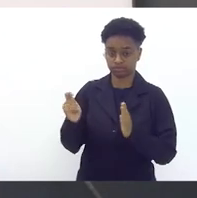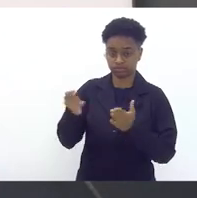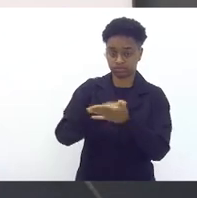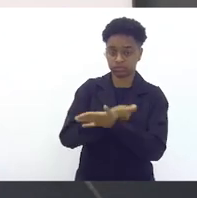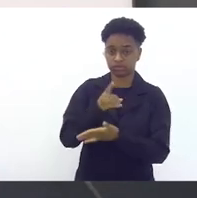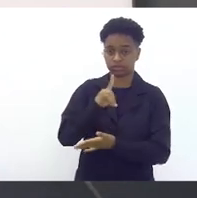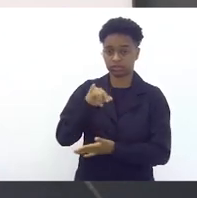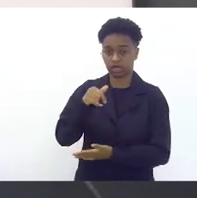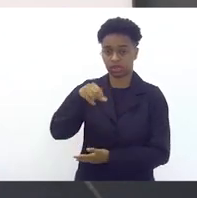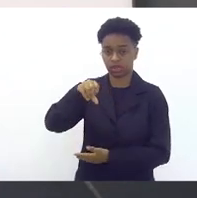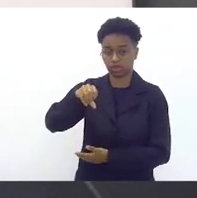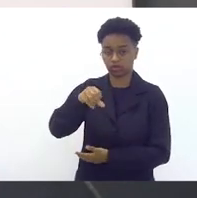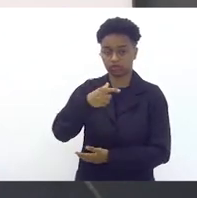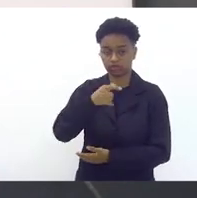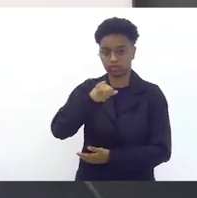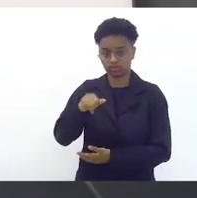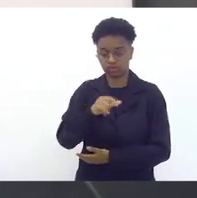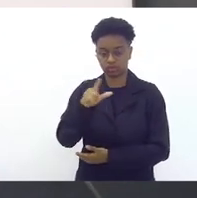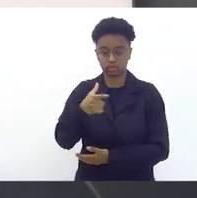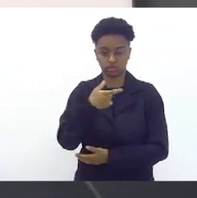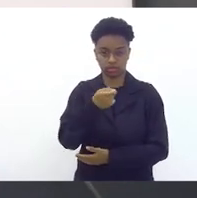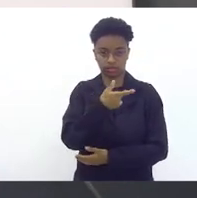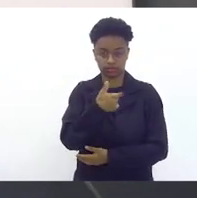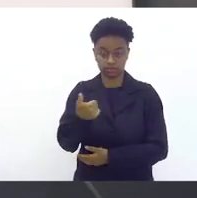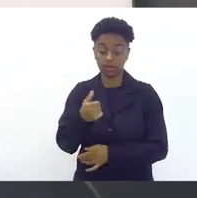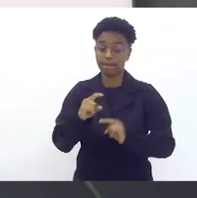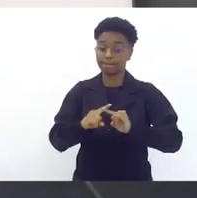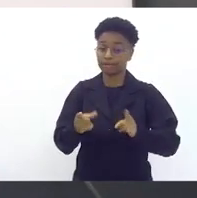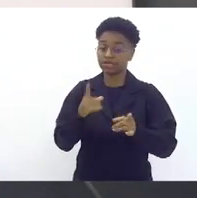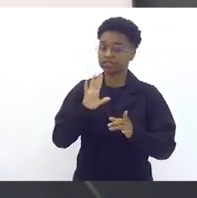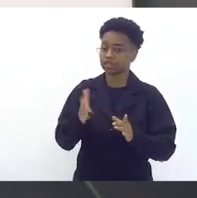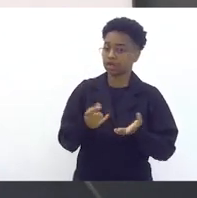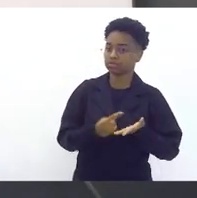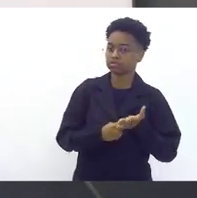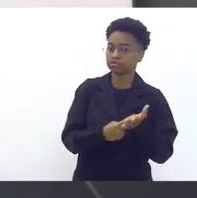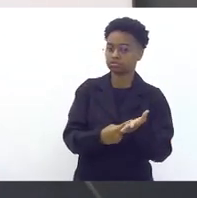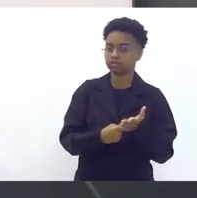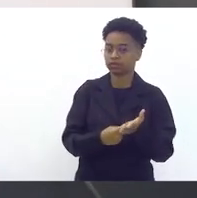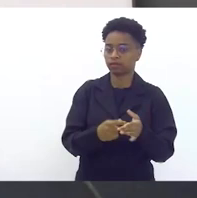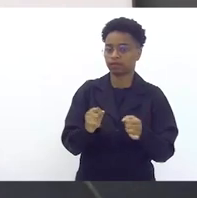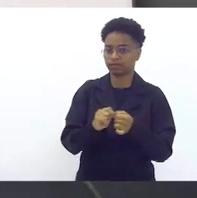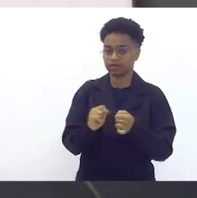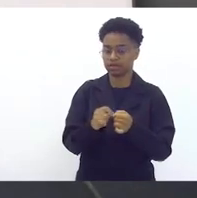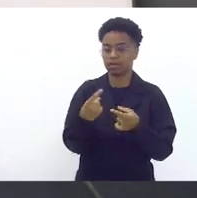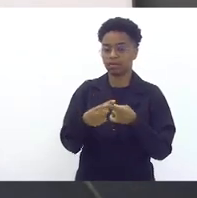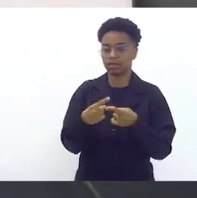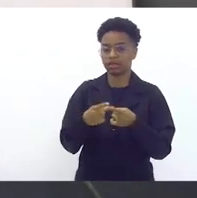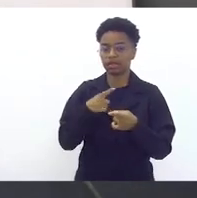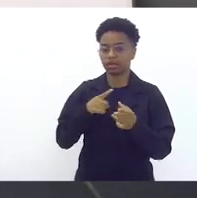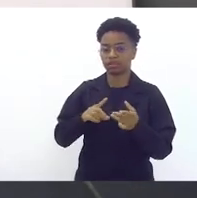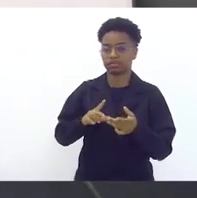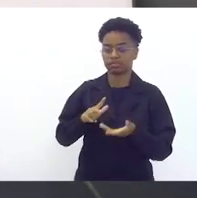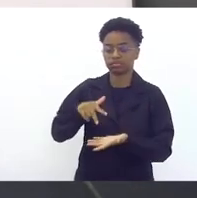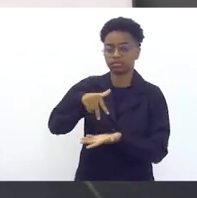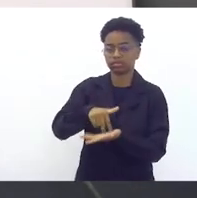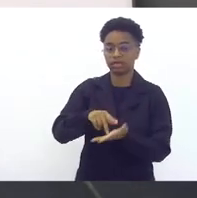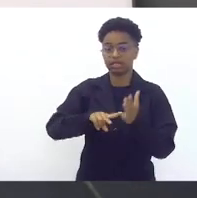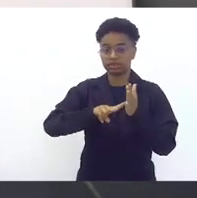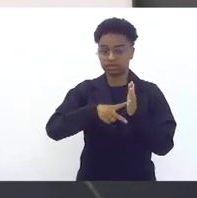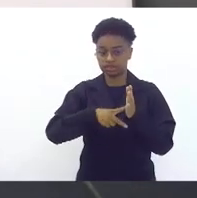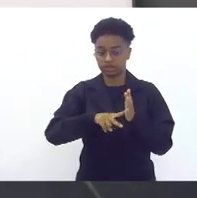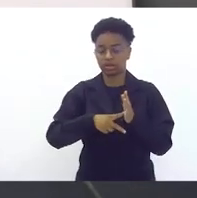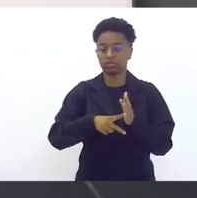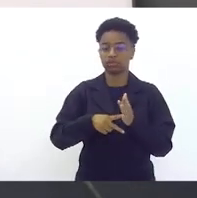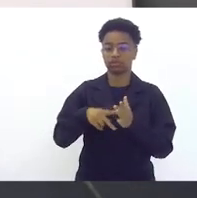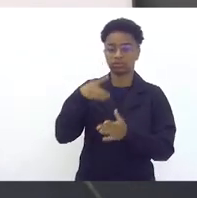2021. Mas já havia um acordo para fazer, onde estavam os presentes os sindicatos, onde estava presente o